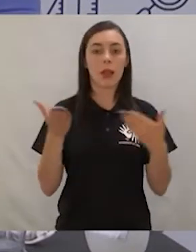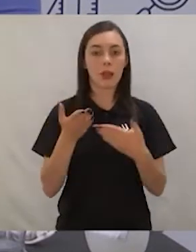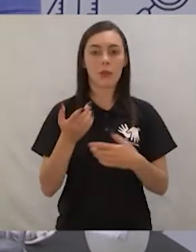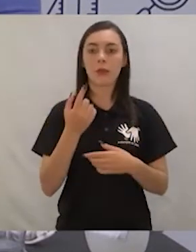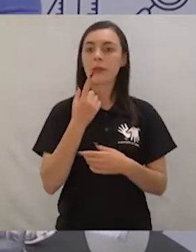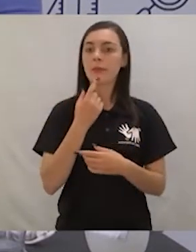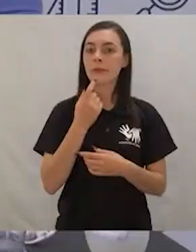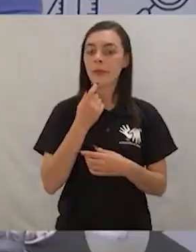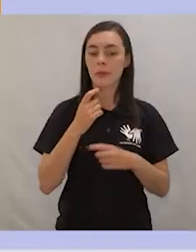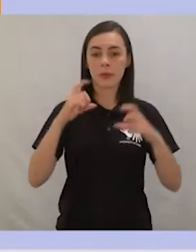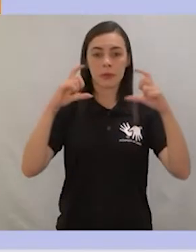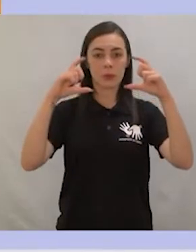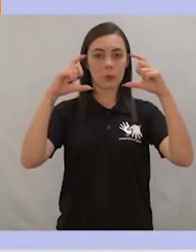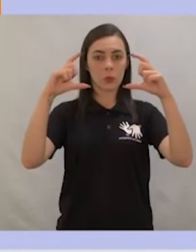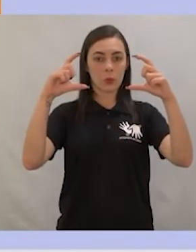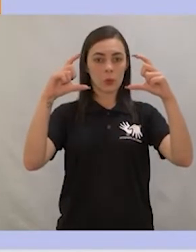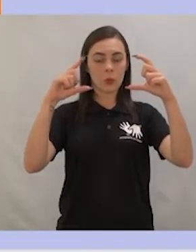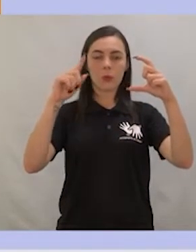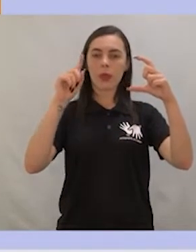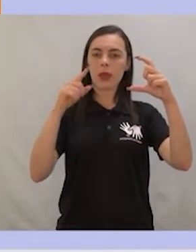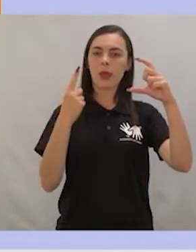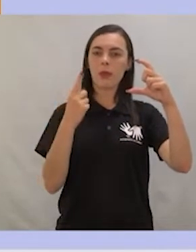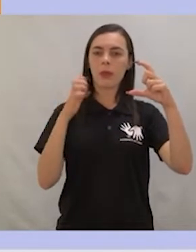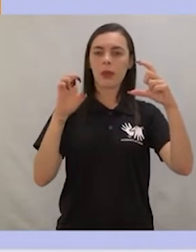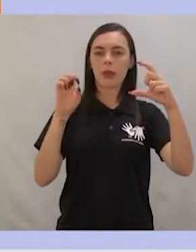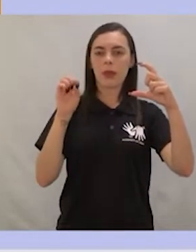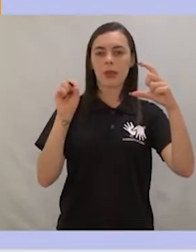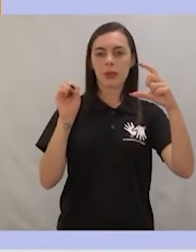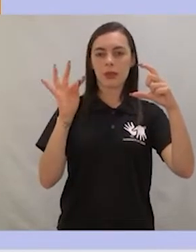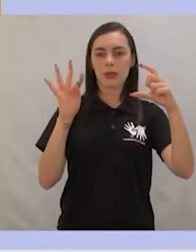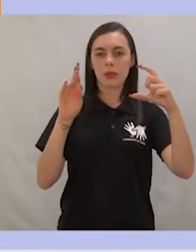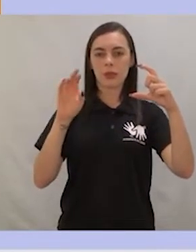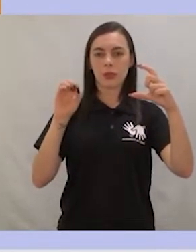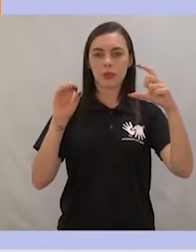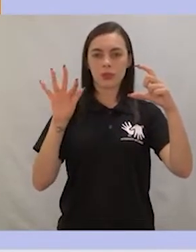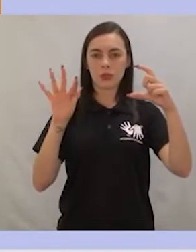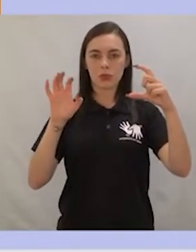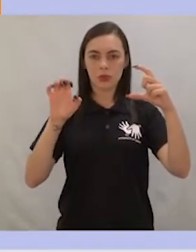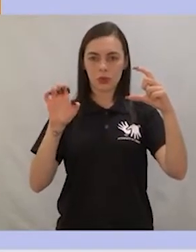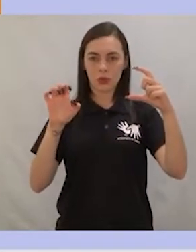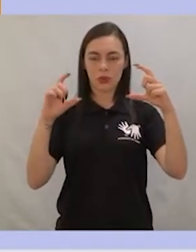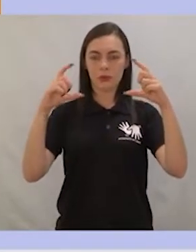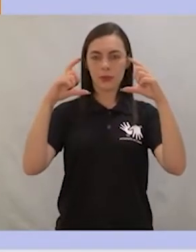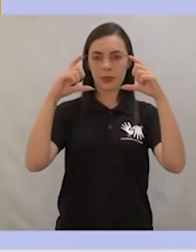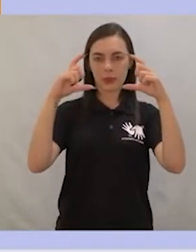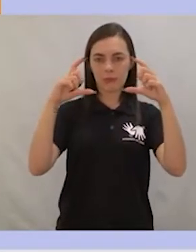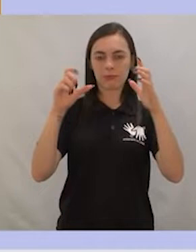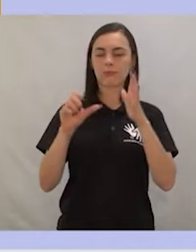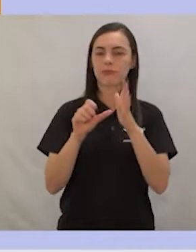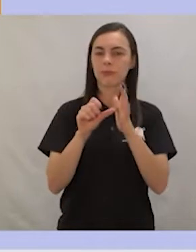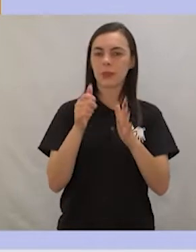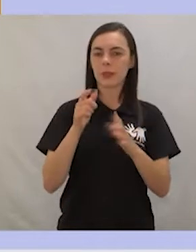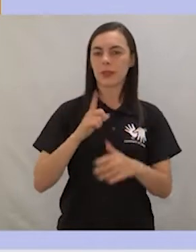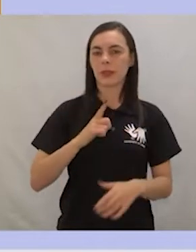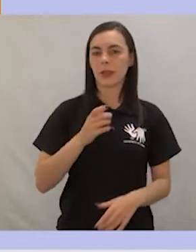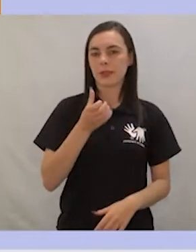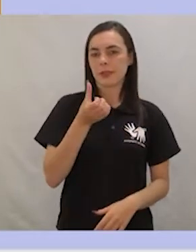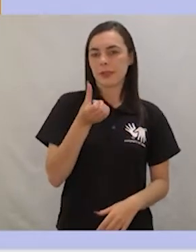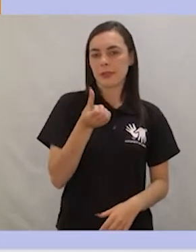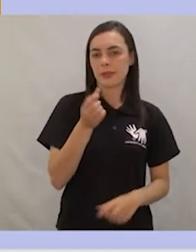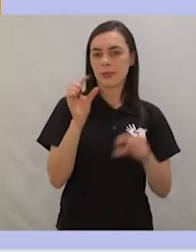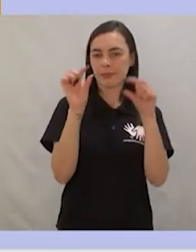Agora, olha, esse conjunto formou uma estrofe. Então, a primeira estrofe do poema tem